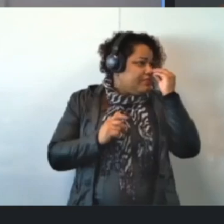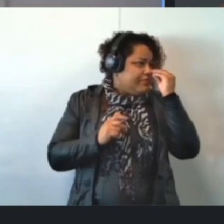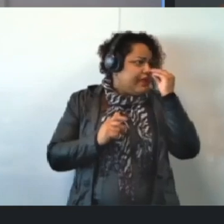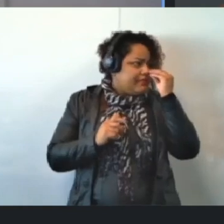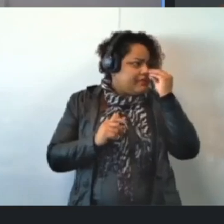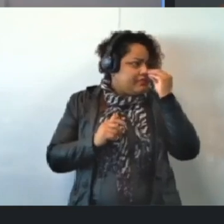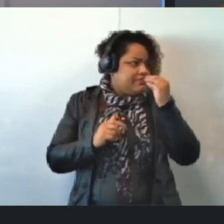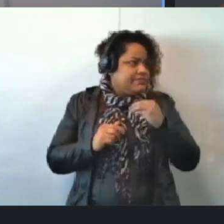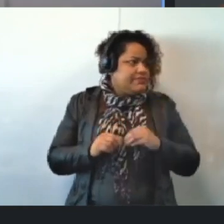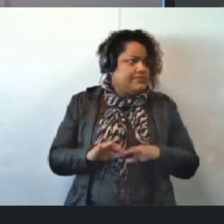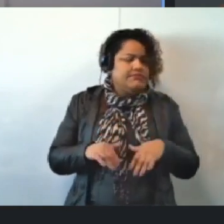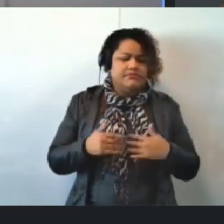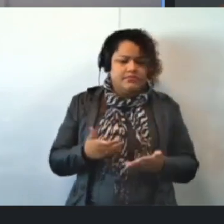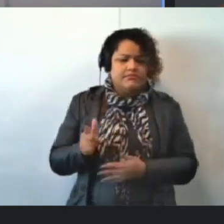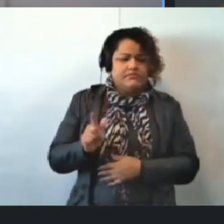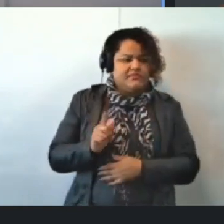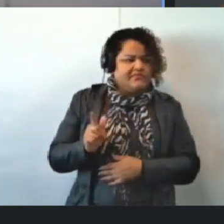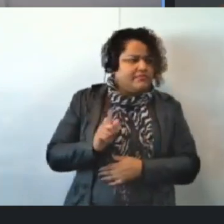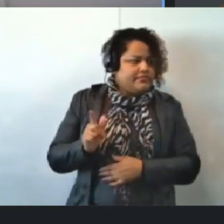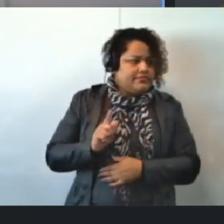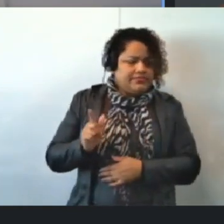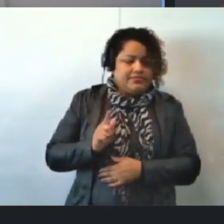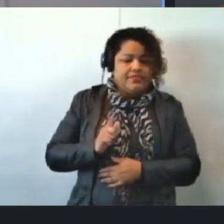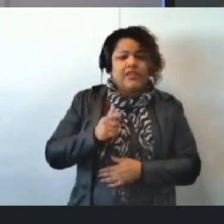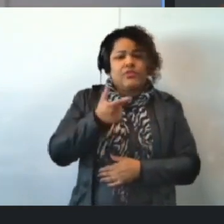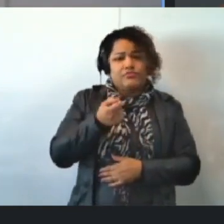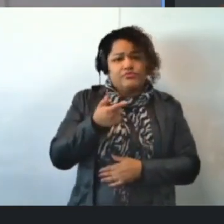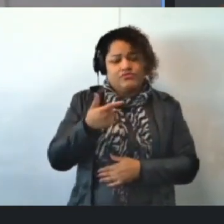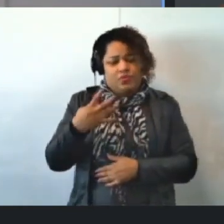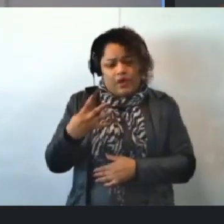às 9 da manhã. O ponto de encontro é no mesmo